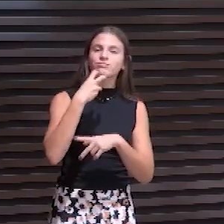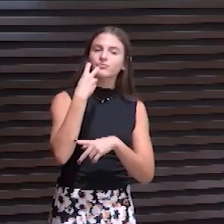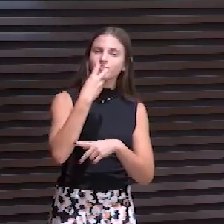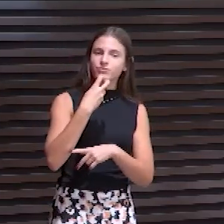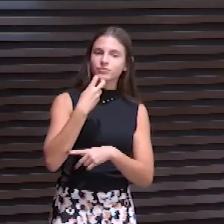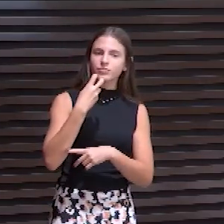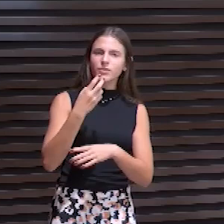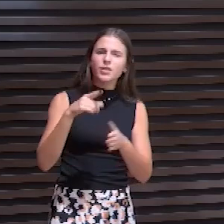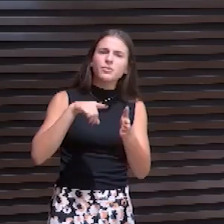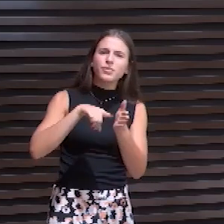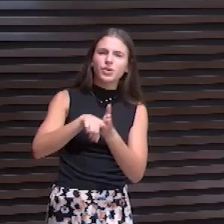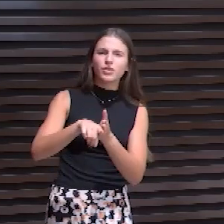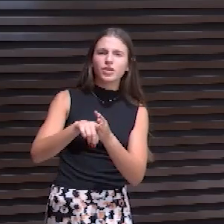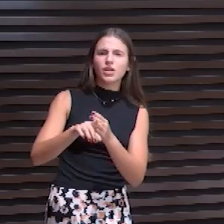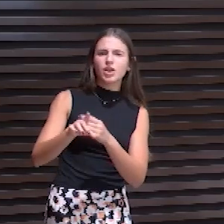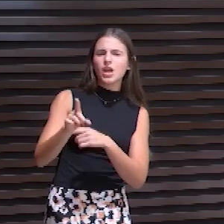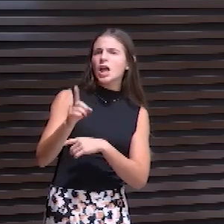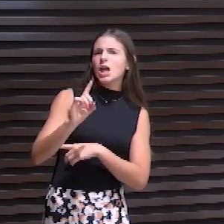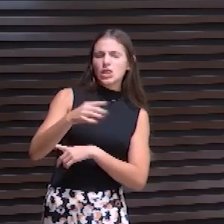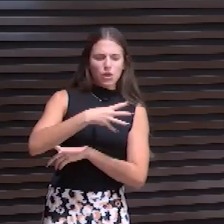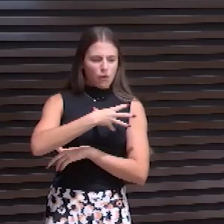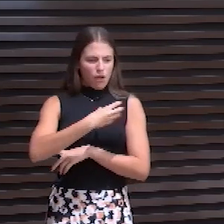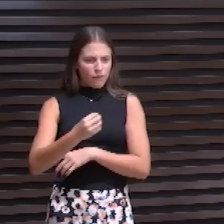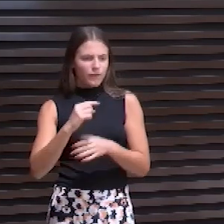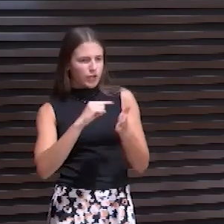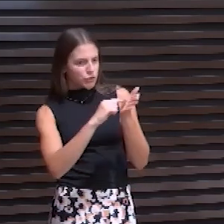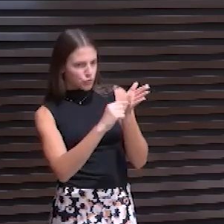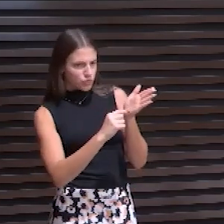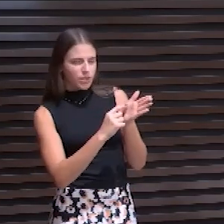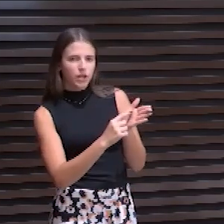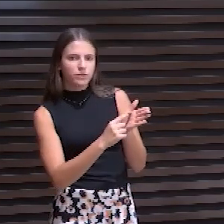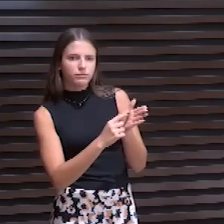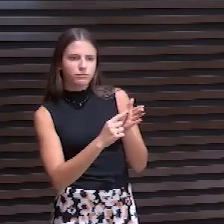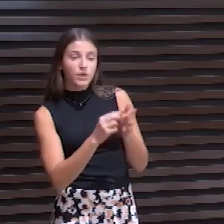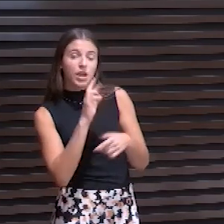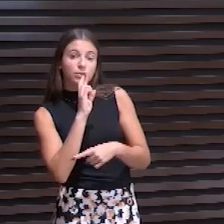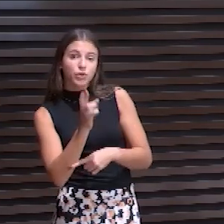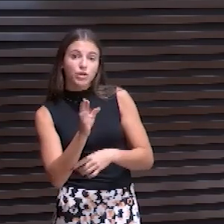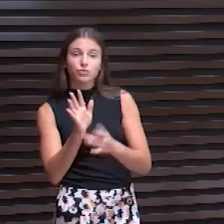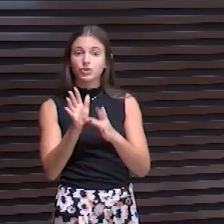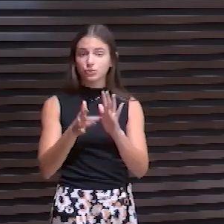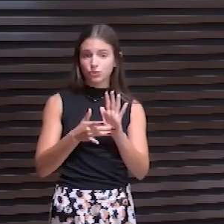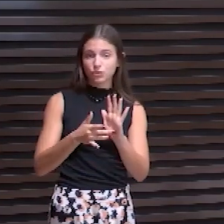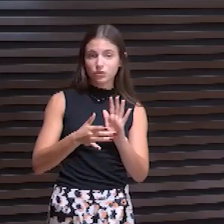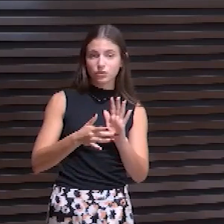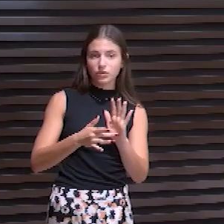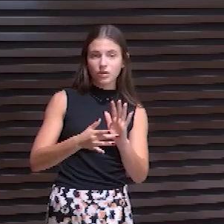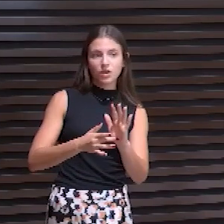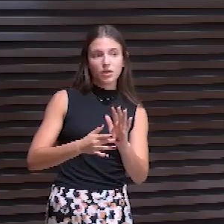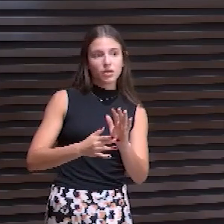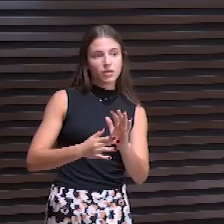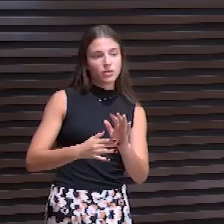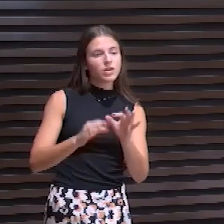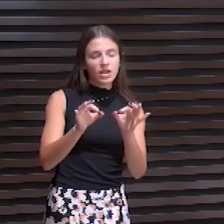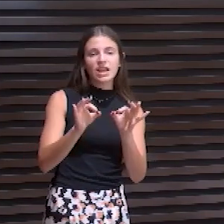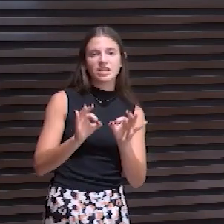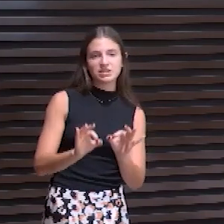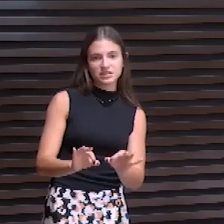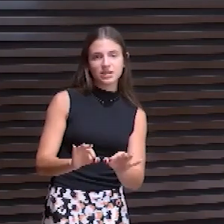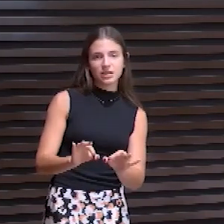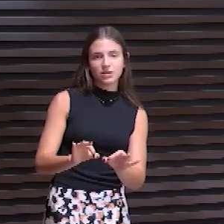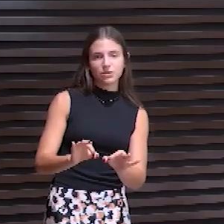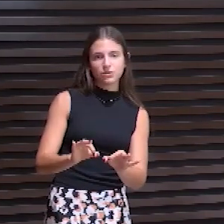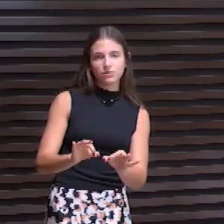perguntavam: Não é este o filho de José? Disse-lhes Jesus: Sem dúvida, citar-me-eis esse